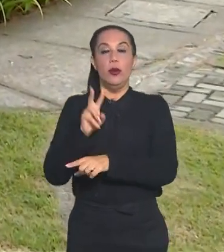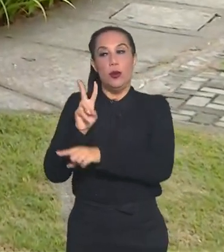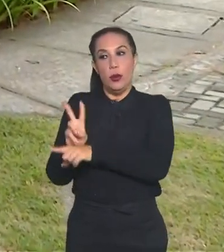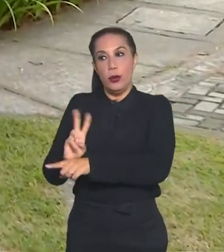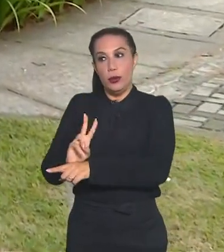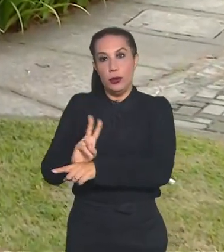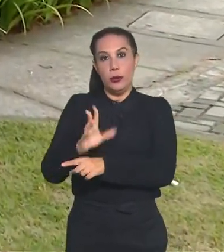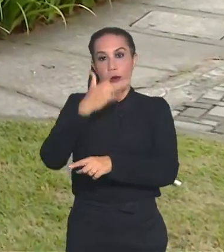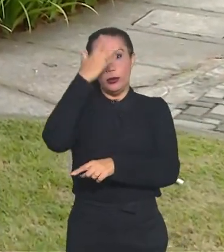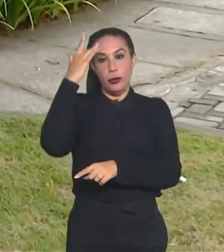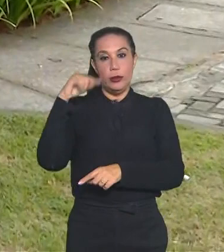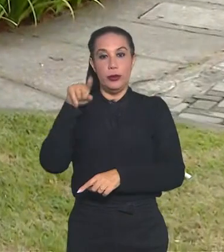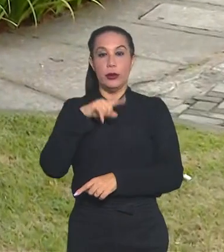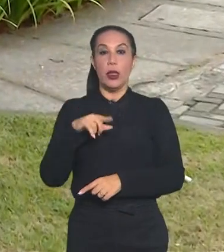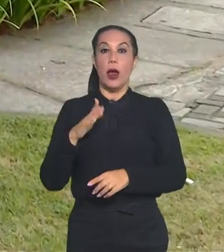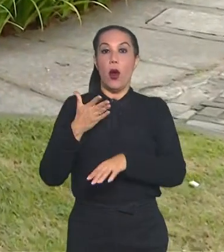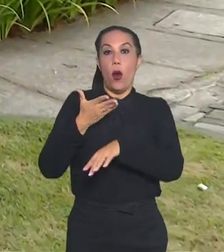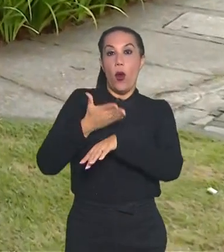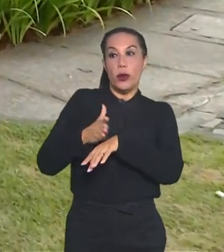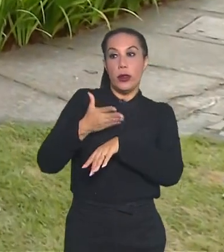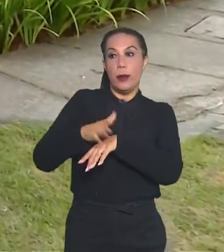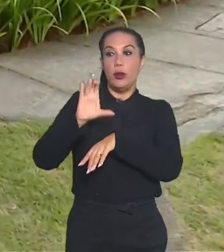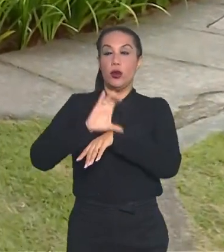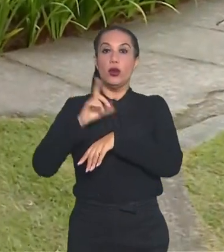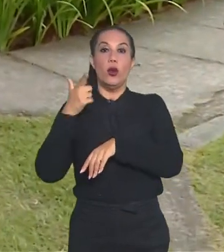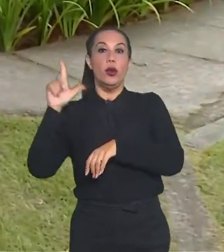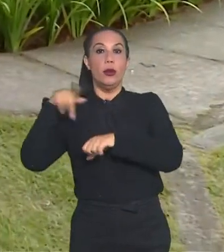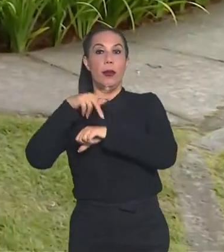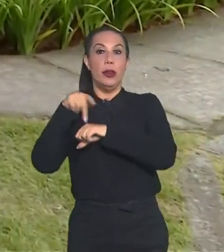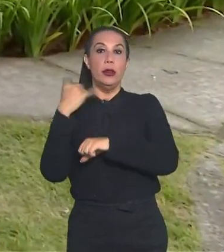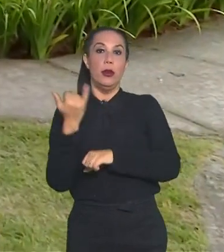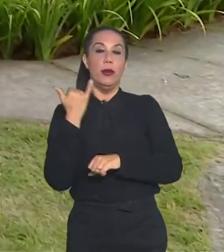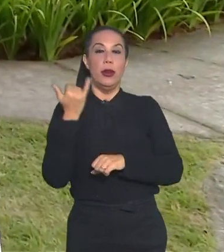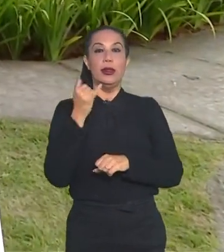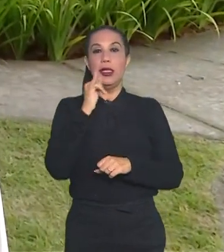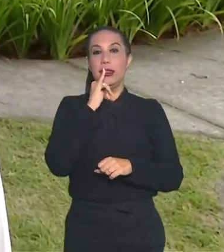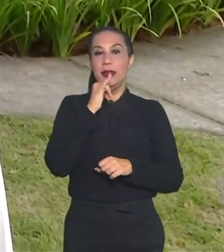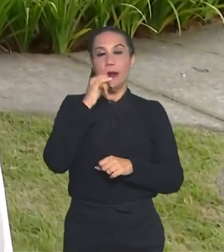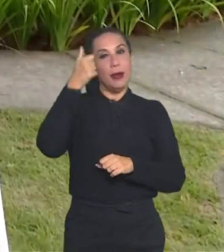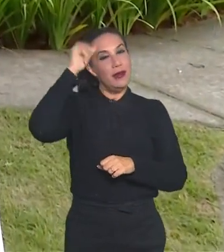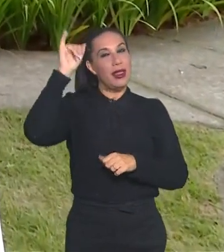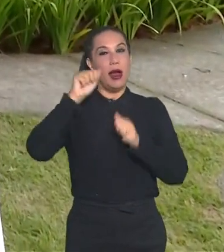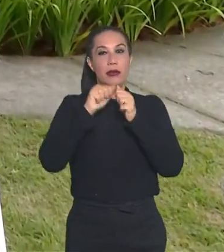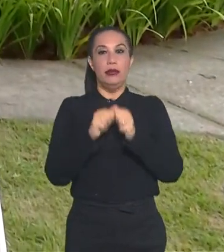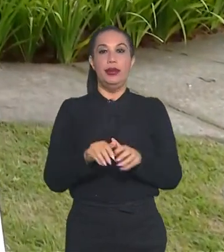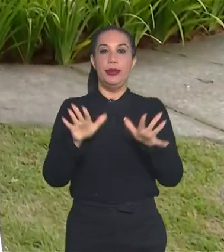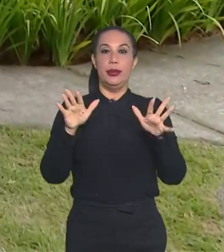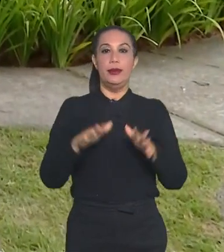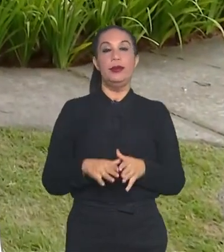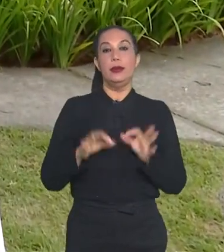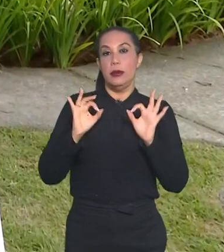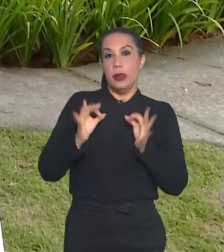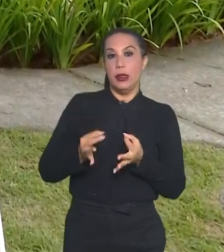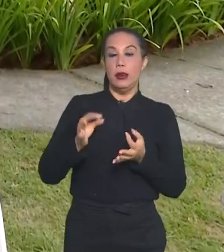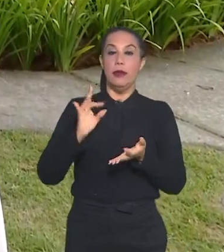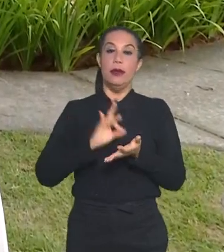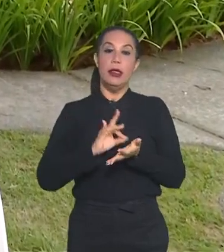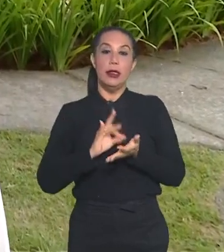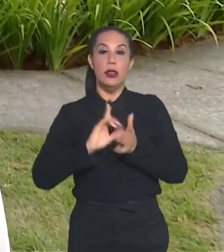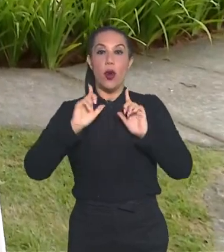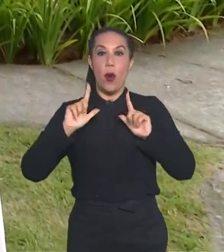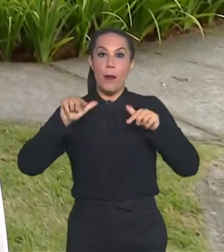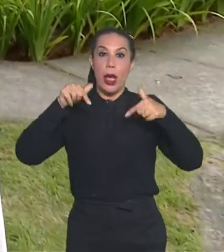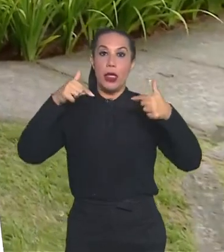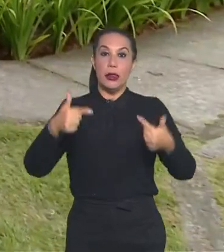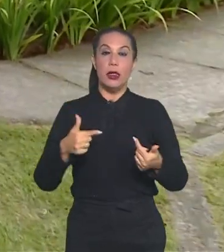dos contactantes. Esse treinamento envolvendo outros países é importante para criar uma barreira epidemiológica, né? Com certeza. Na verdade, é uma ação